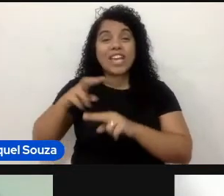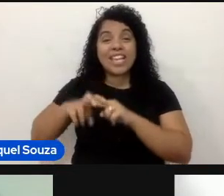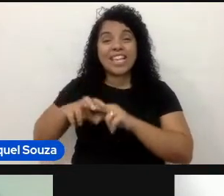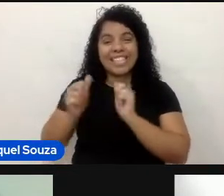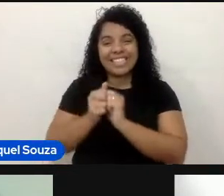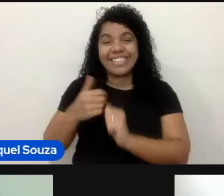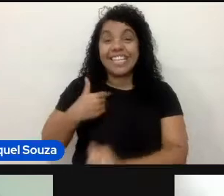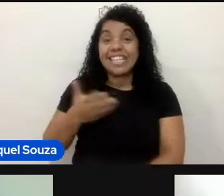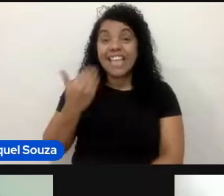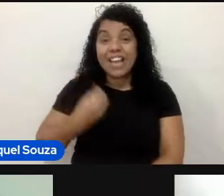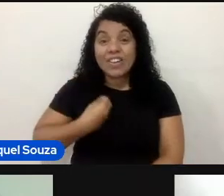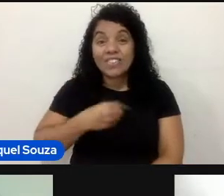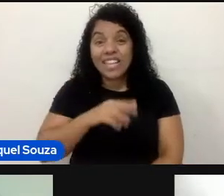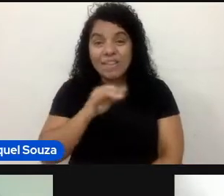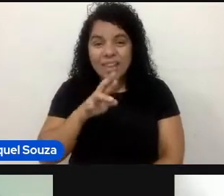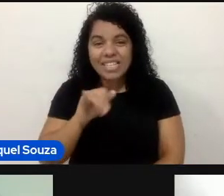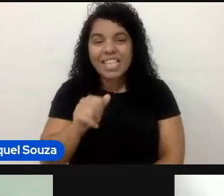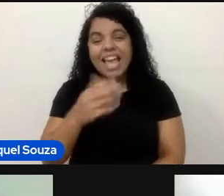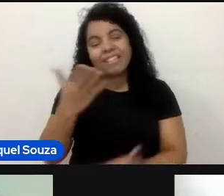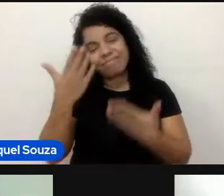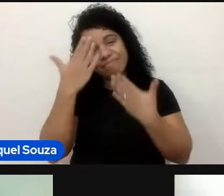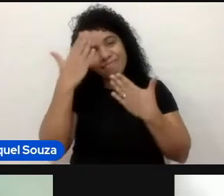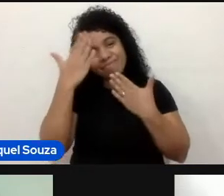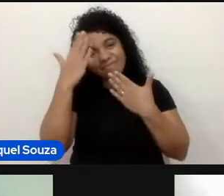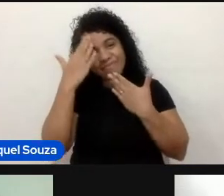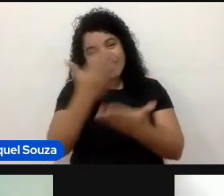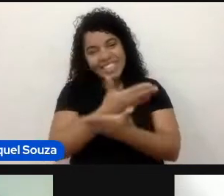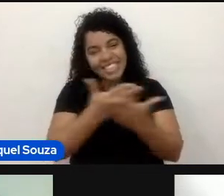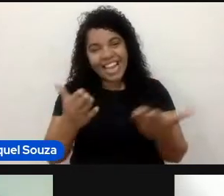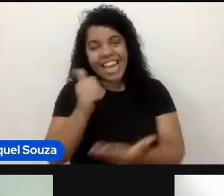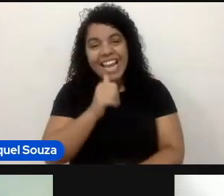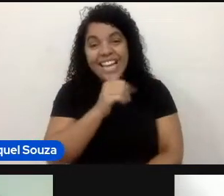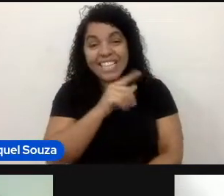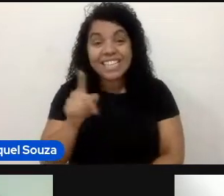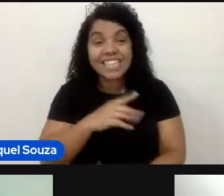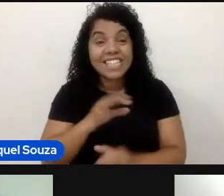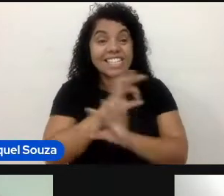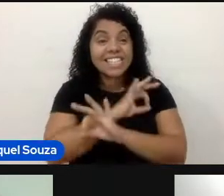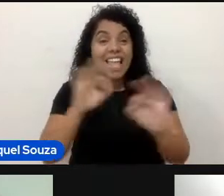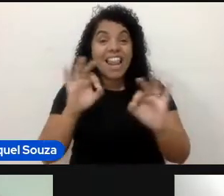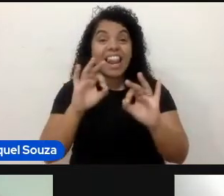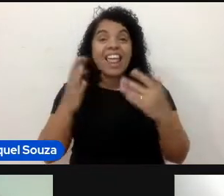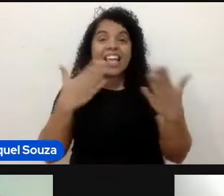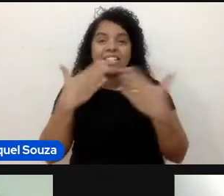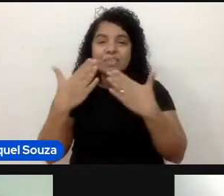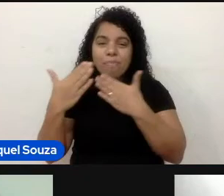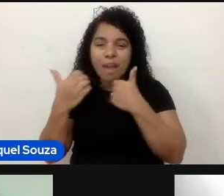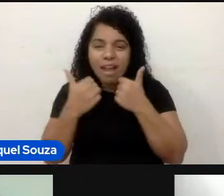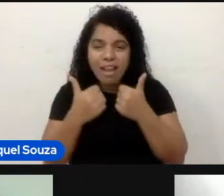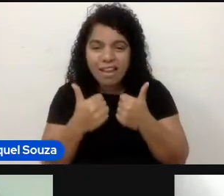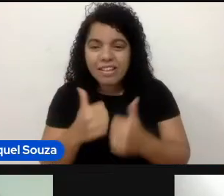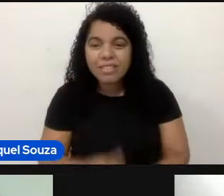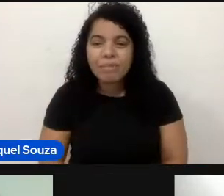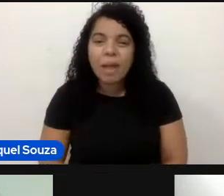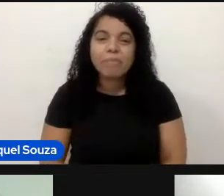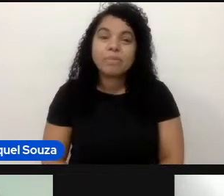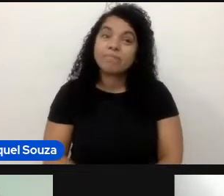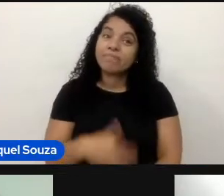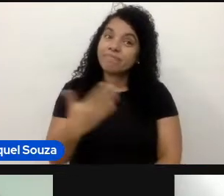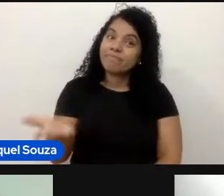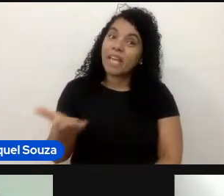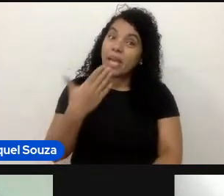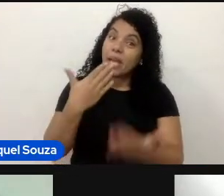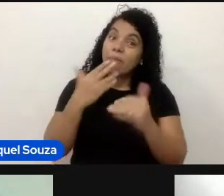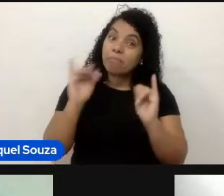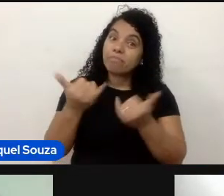Marcela. Gente, muito obrigada pela participação de vocês. Excelente bate-papo. E, bom, pessoal, batam papo com elas